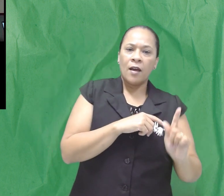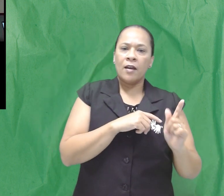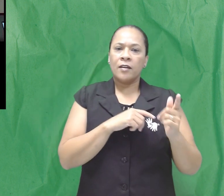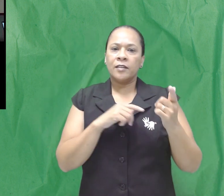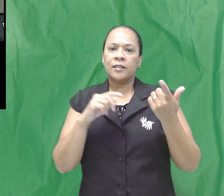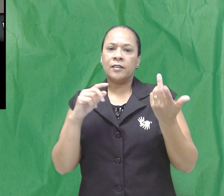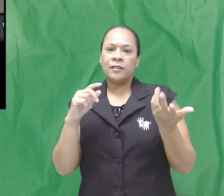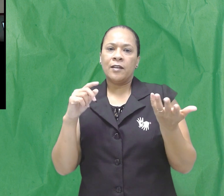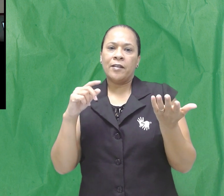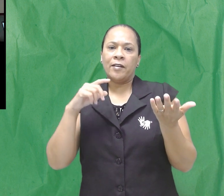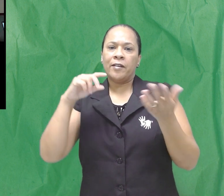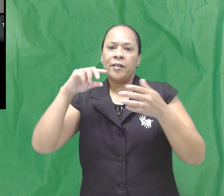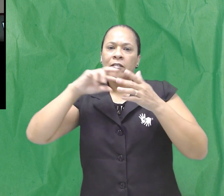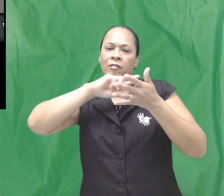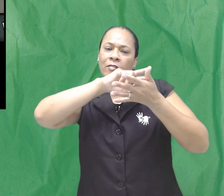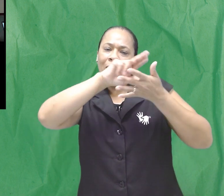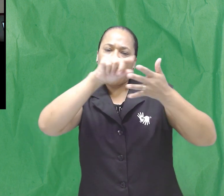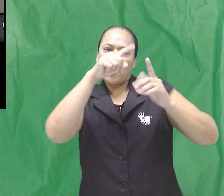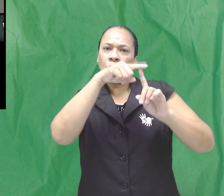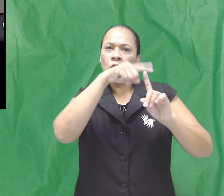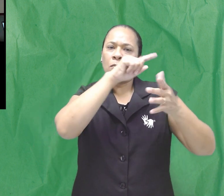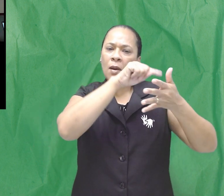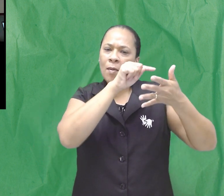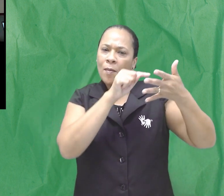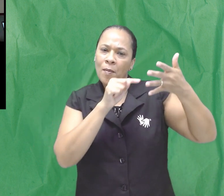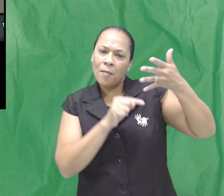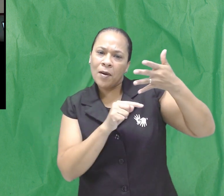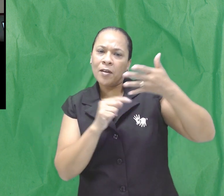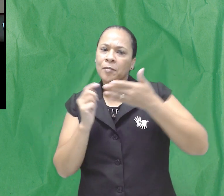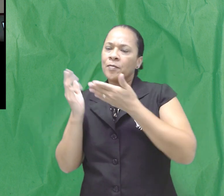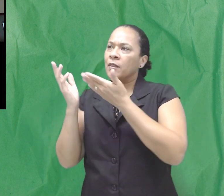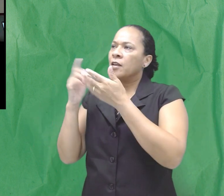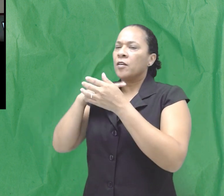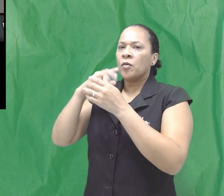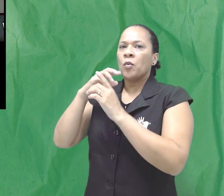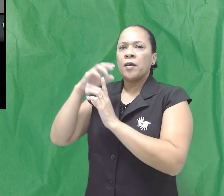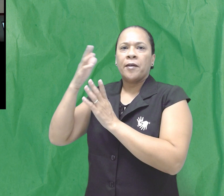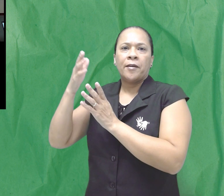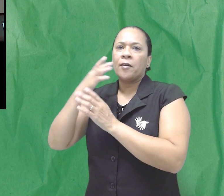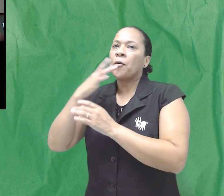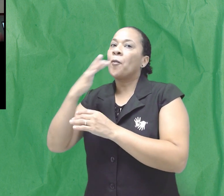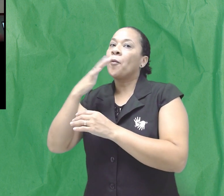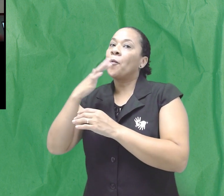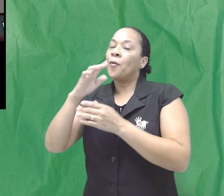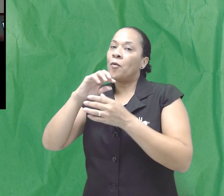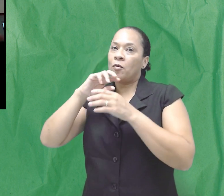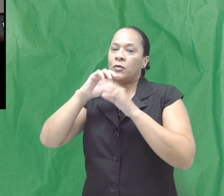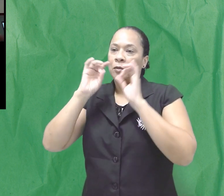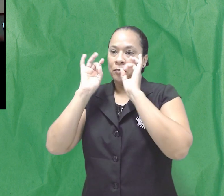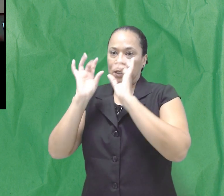ar comprimido. Então, cada tipo de gás vai ter uma tubulação com uma coloração específica